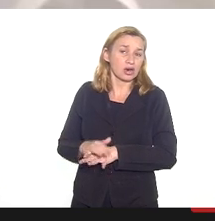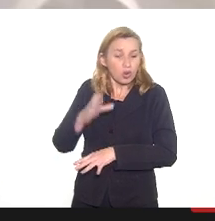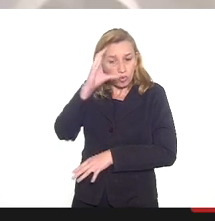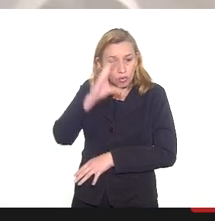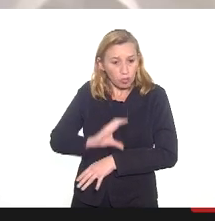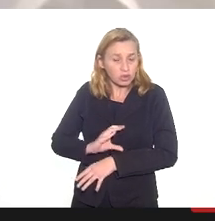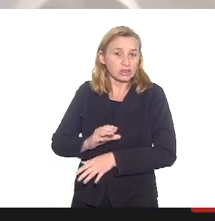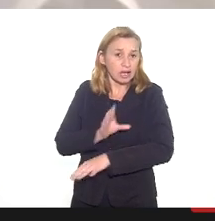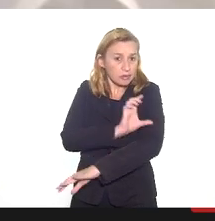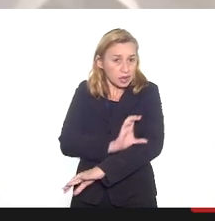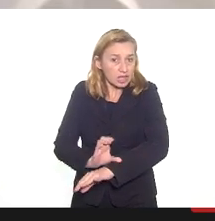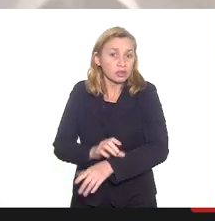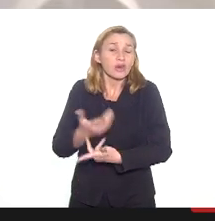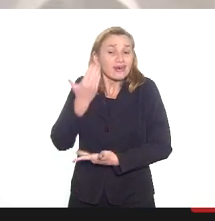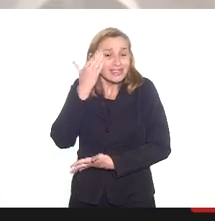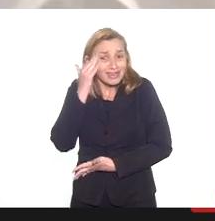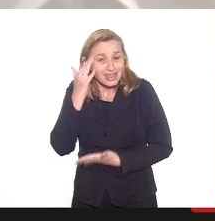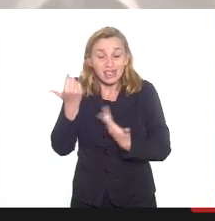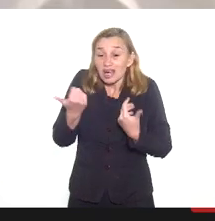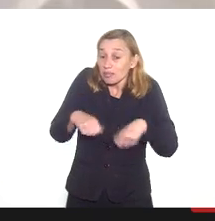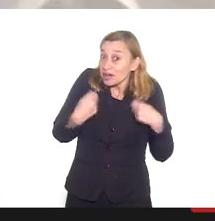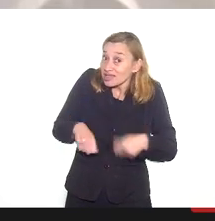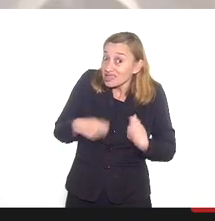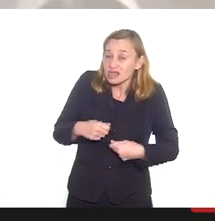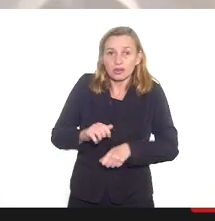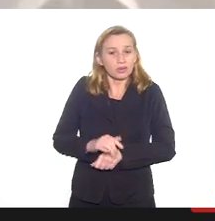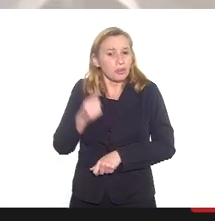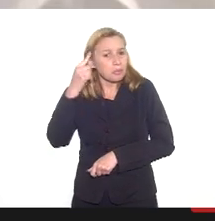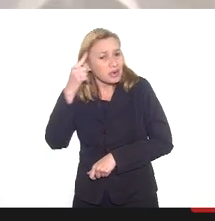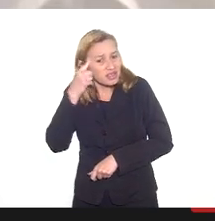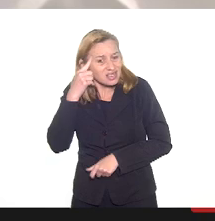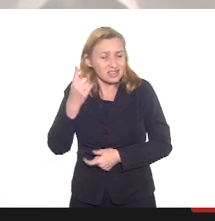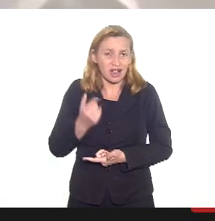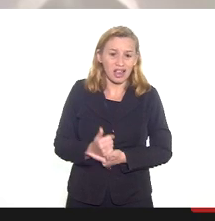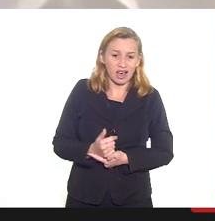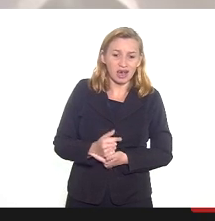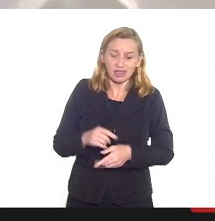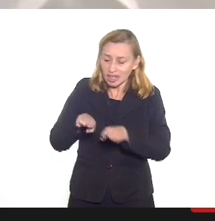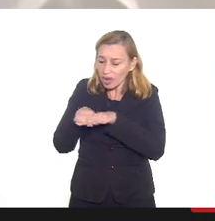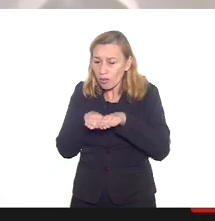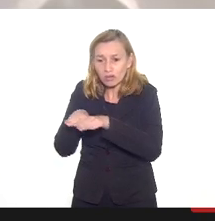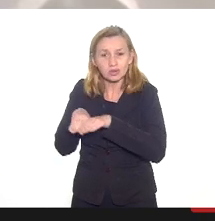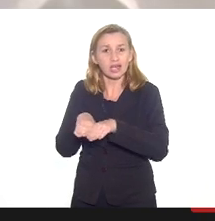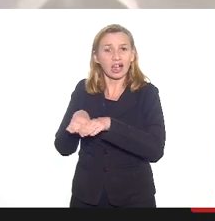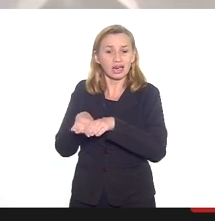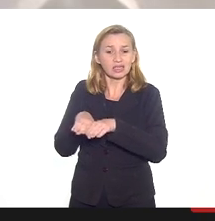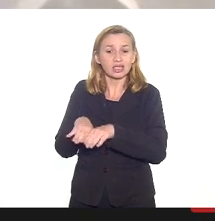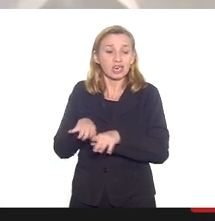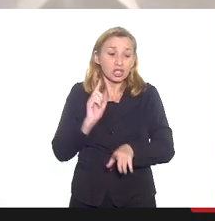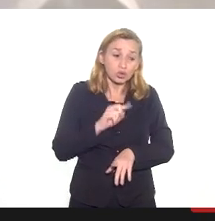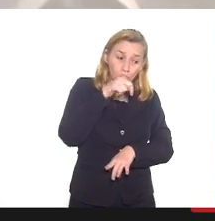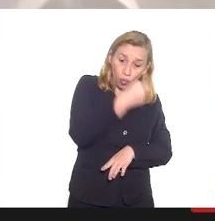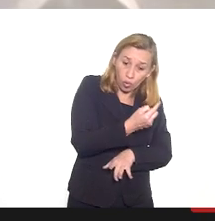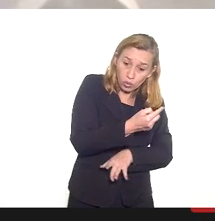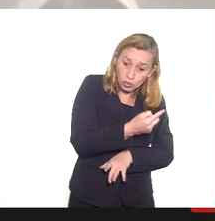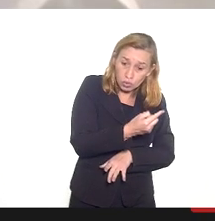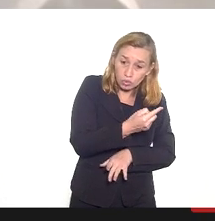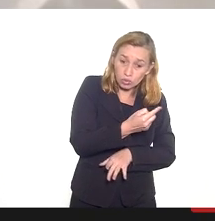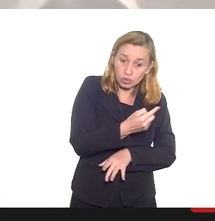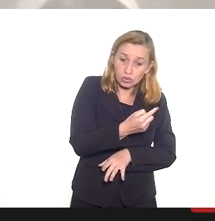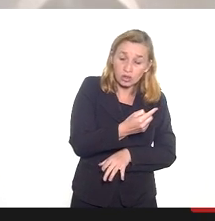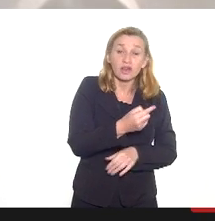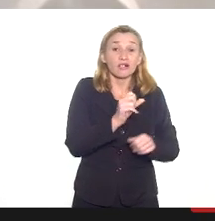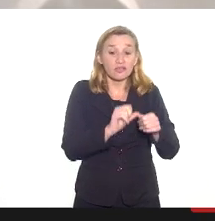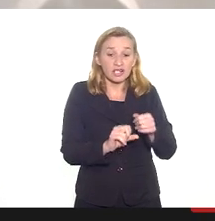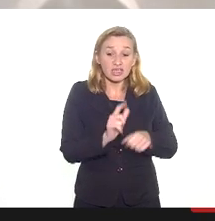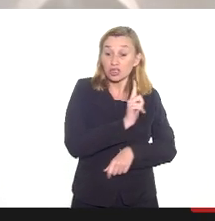comportamento, entendendo, né, que é preciso pensar na equidade, na igualdade, e, do outro lado, né, fazer com